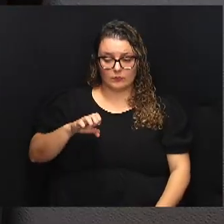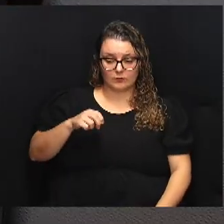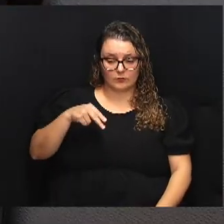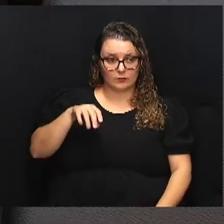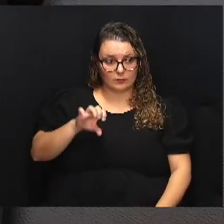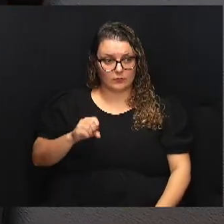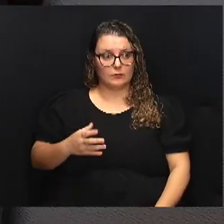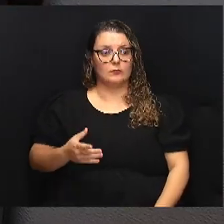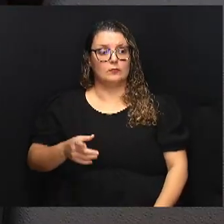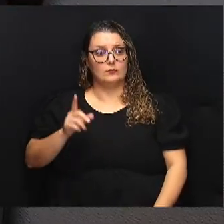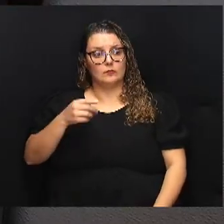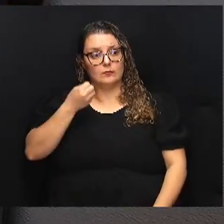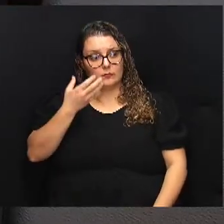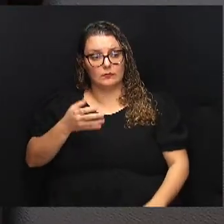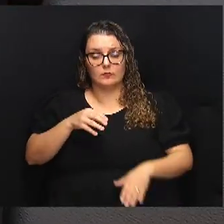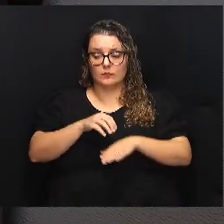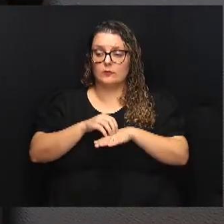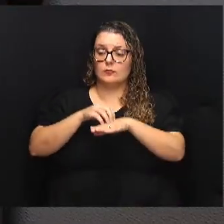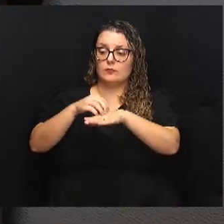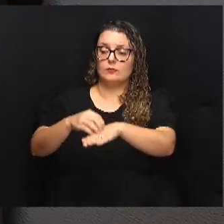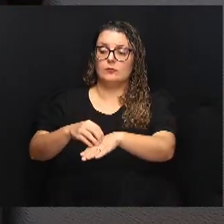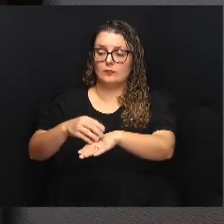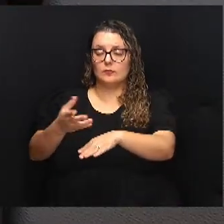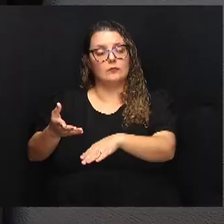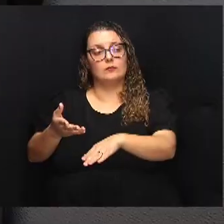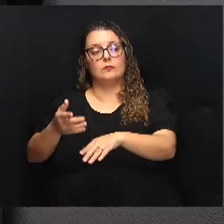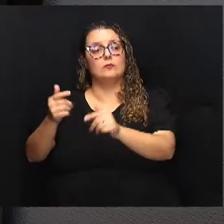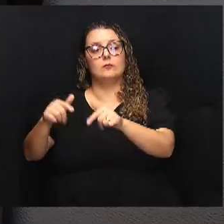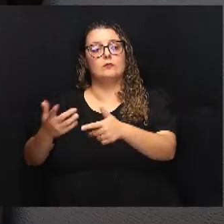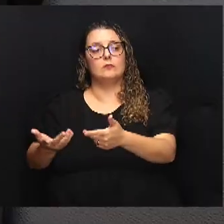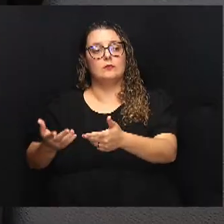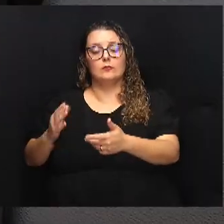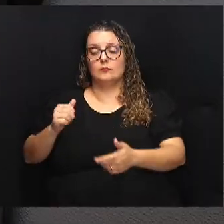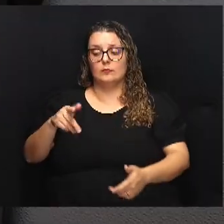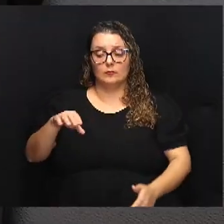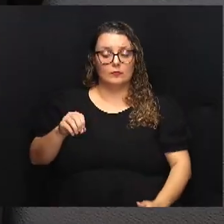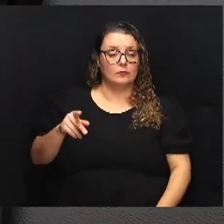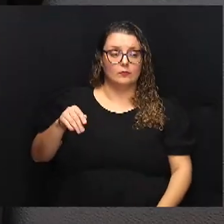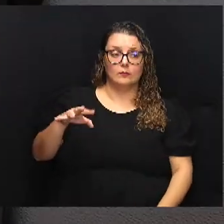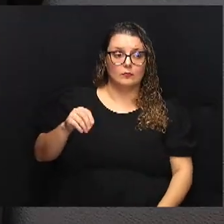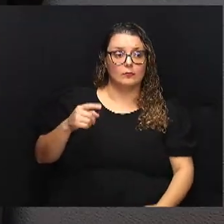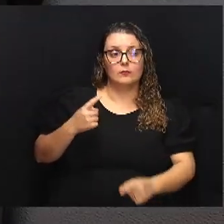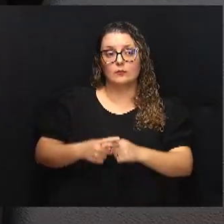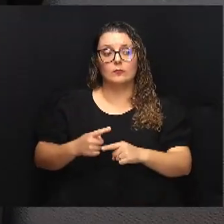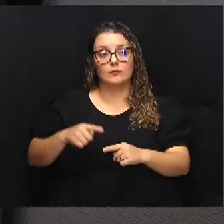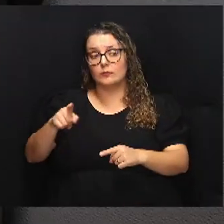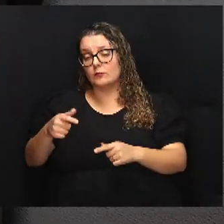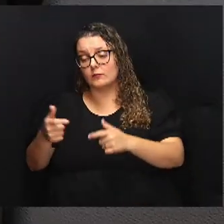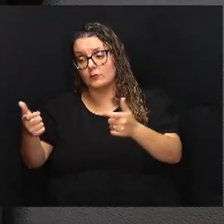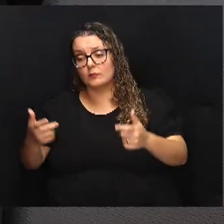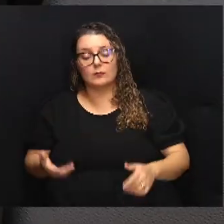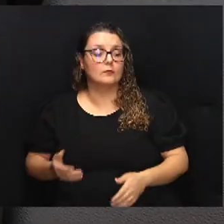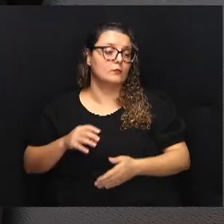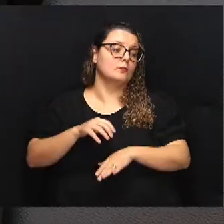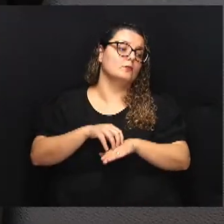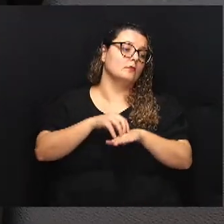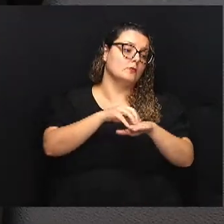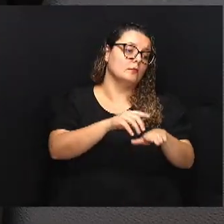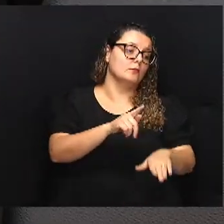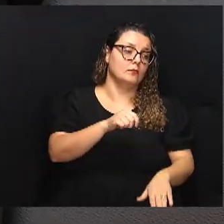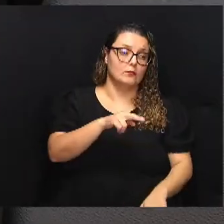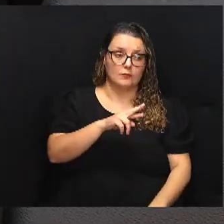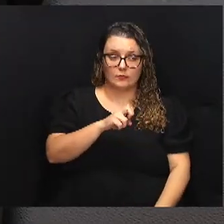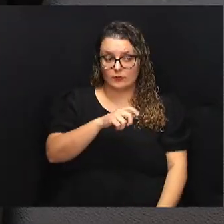de castração? Vamos levar lá para o Campo Belo. Por quê? Porque lá a demanda é maior. Vamos levar lá para o Gargantilha.